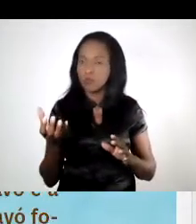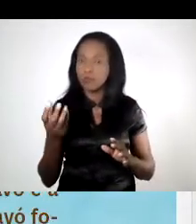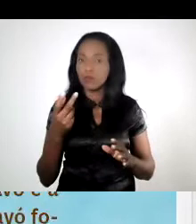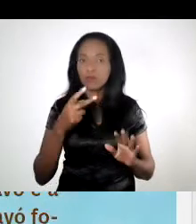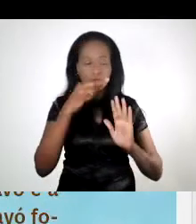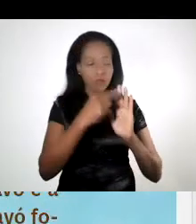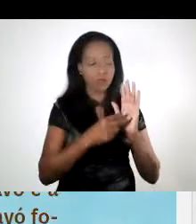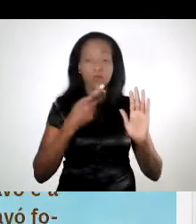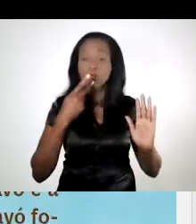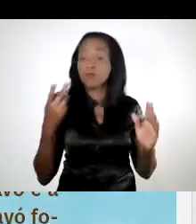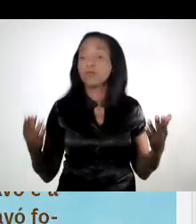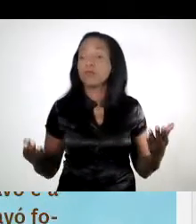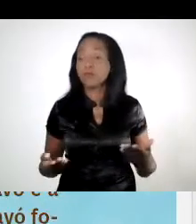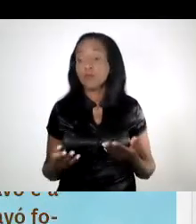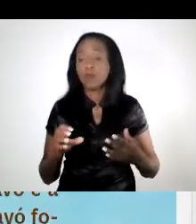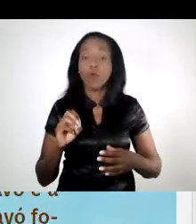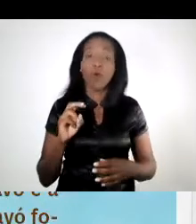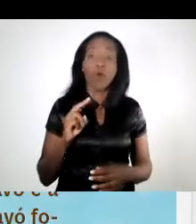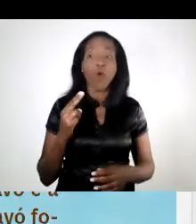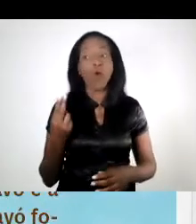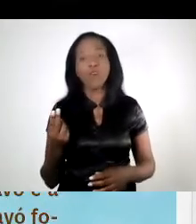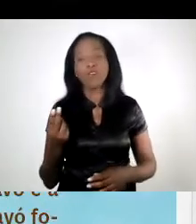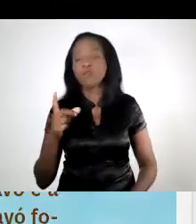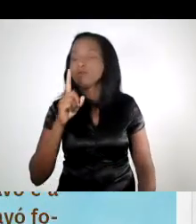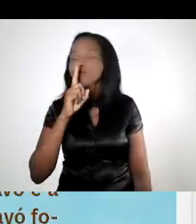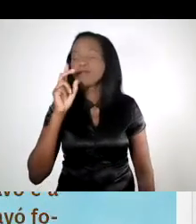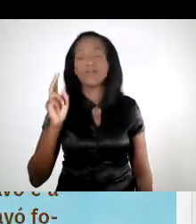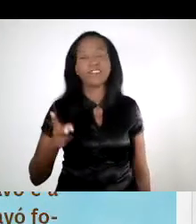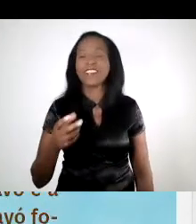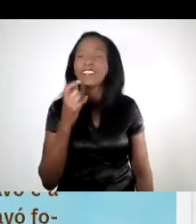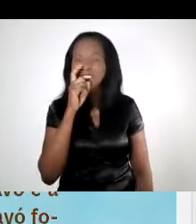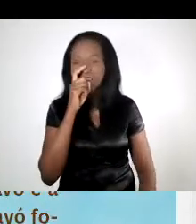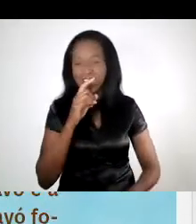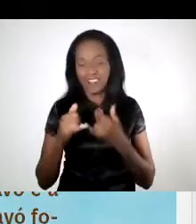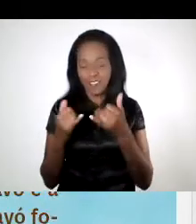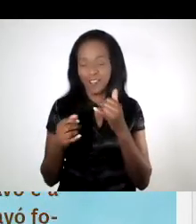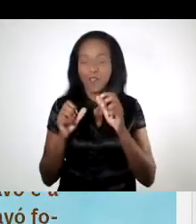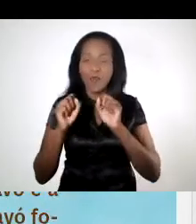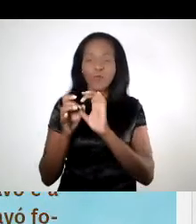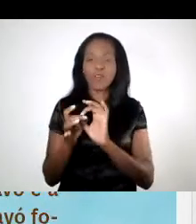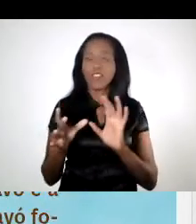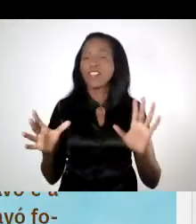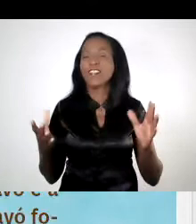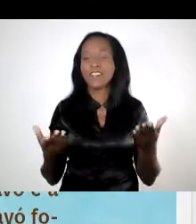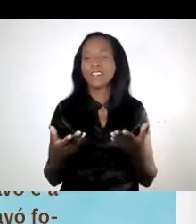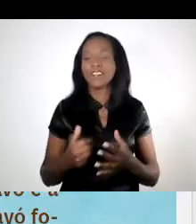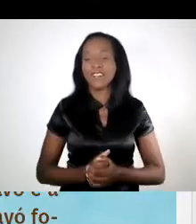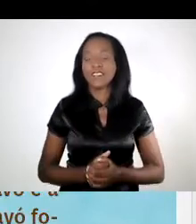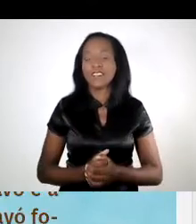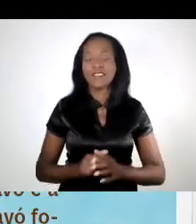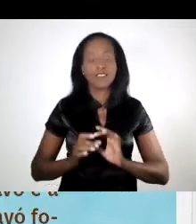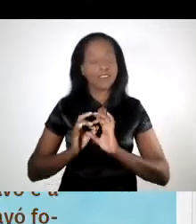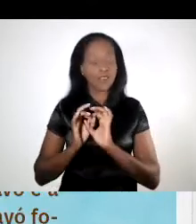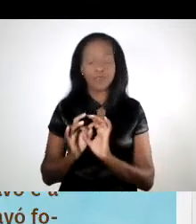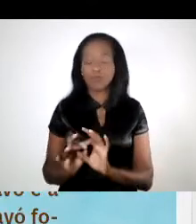agora ou cale-se para sempre. Mentira, gente, pode falar agora. Fiquem à